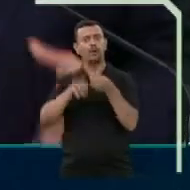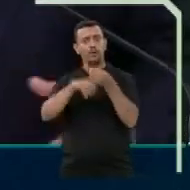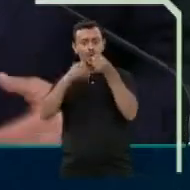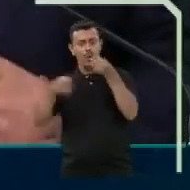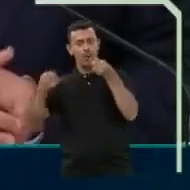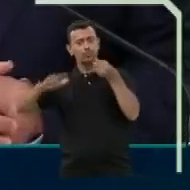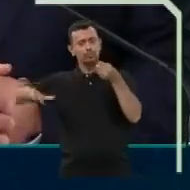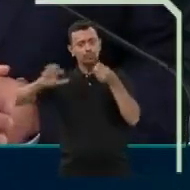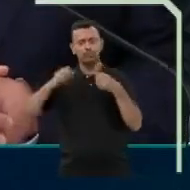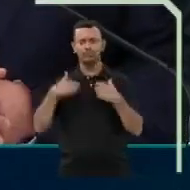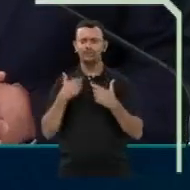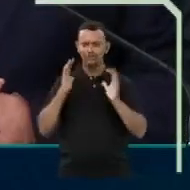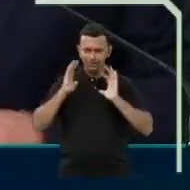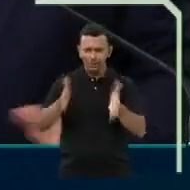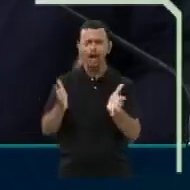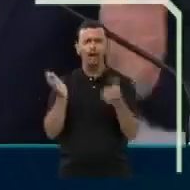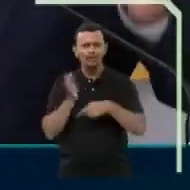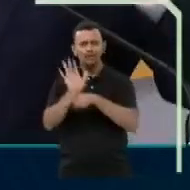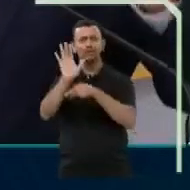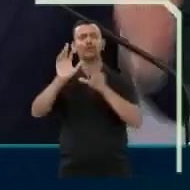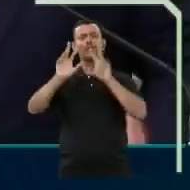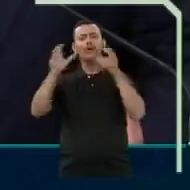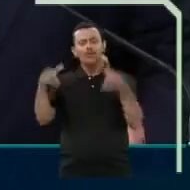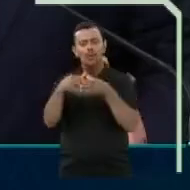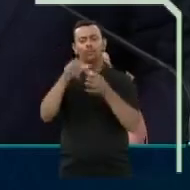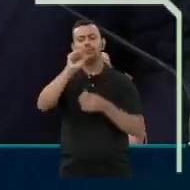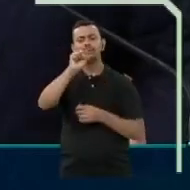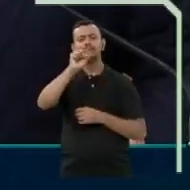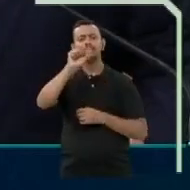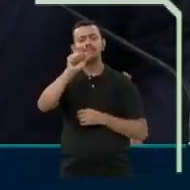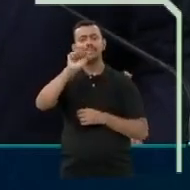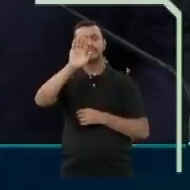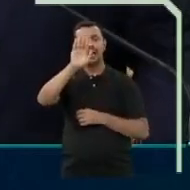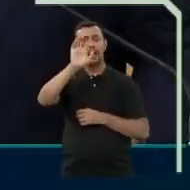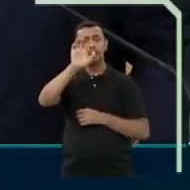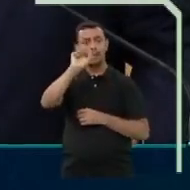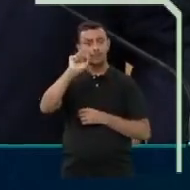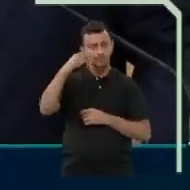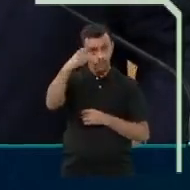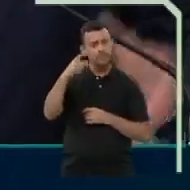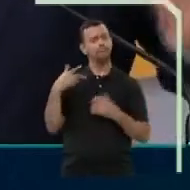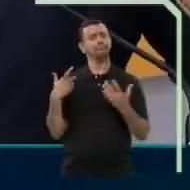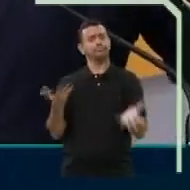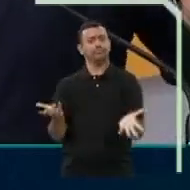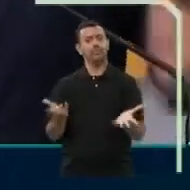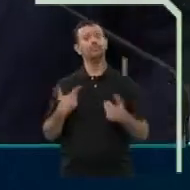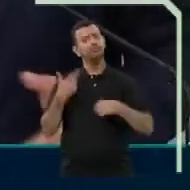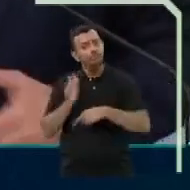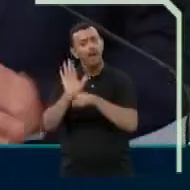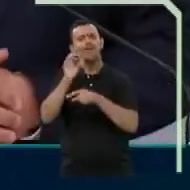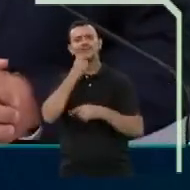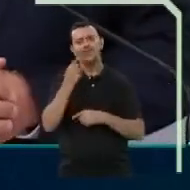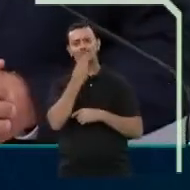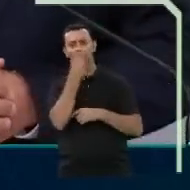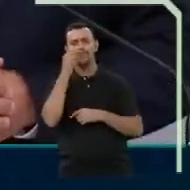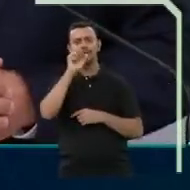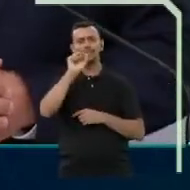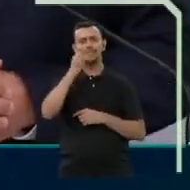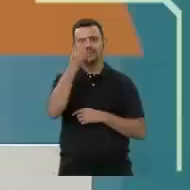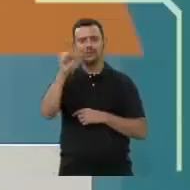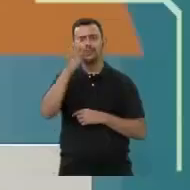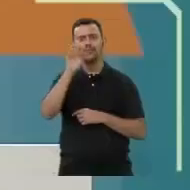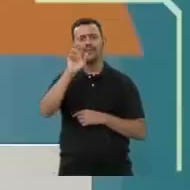leste com os equipamentos da Sabesp e vou fazer a salvação do São Francisco com a recuperação do